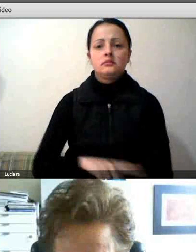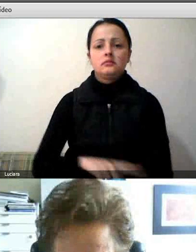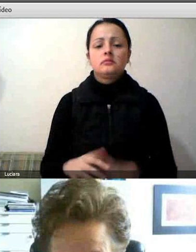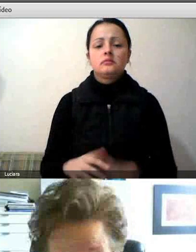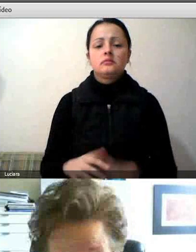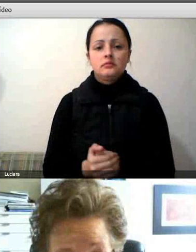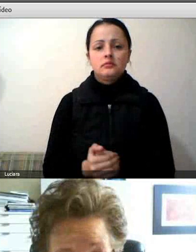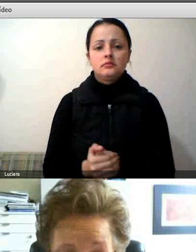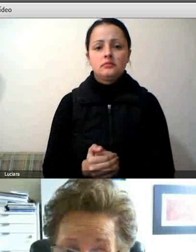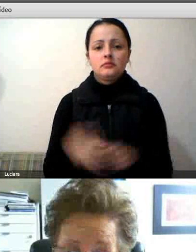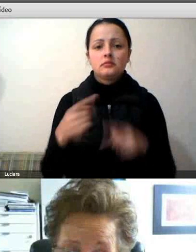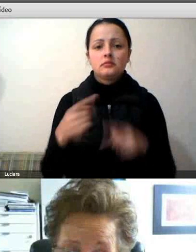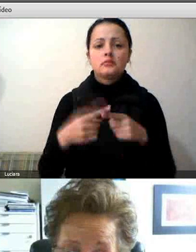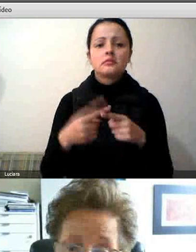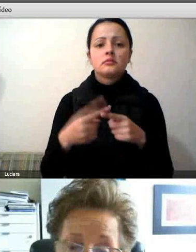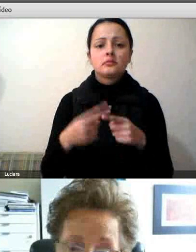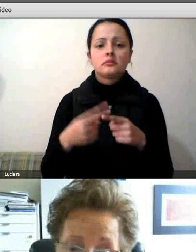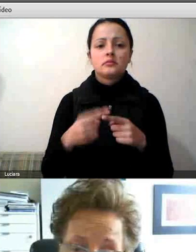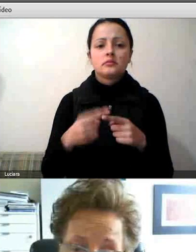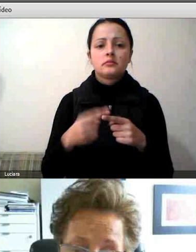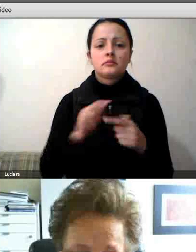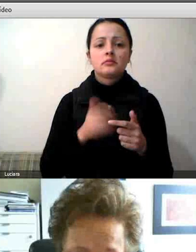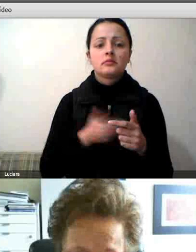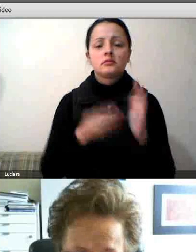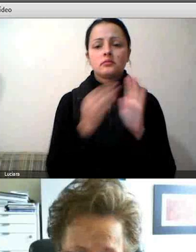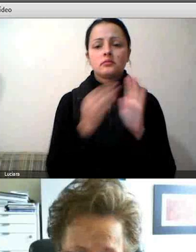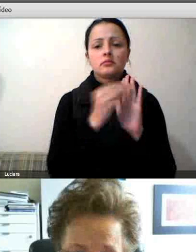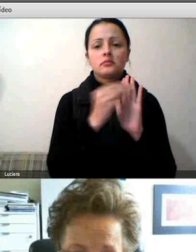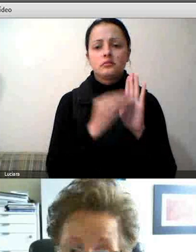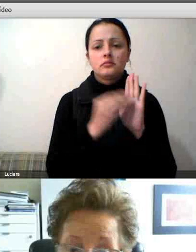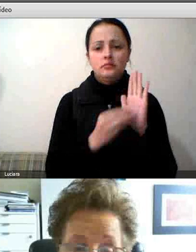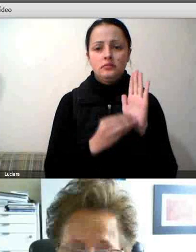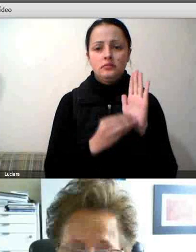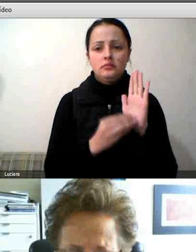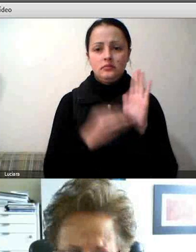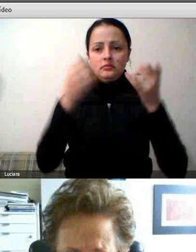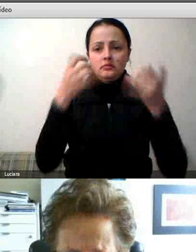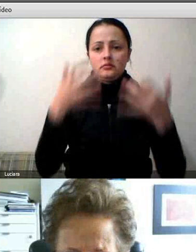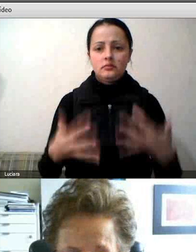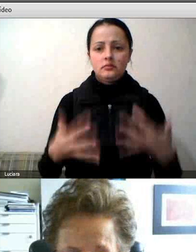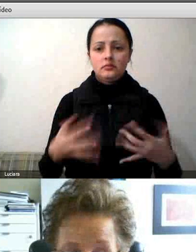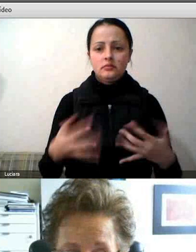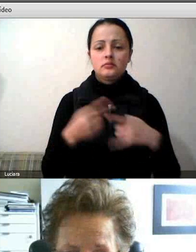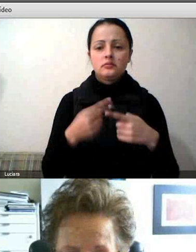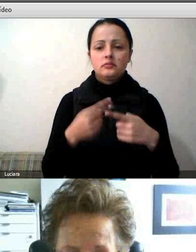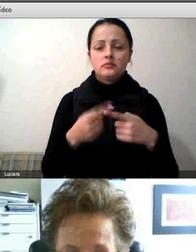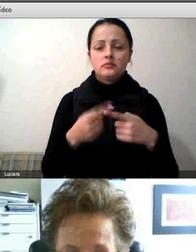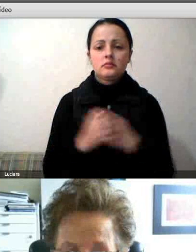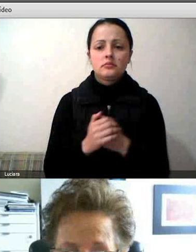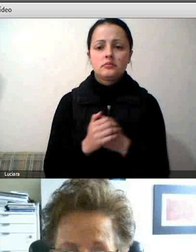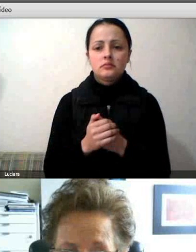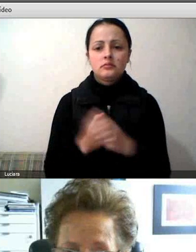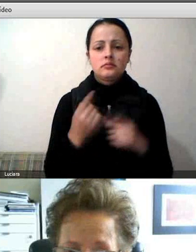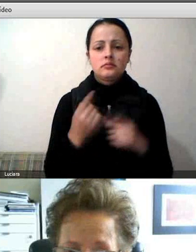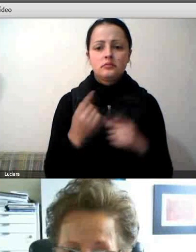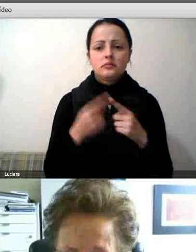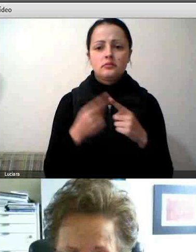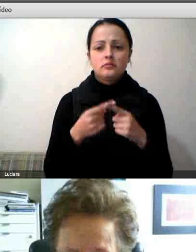A coordenação pedagógica da CRE e a coordenação pedagógica da escola. Por que que a gente está enfatizando isso? Porque nós